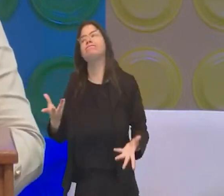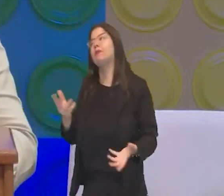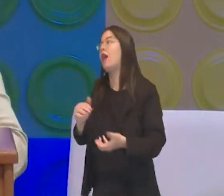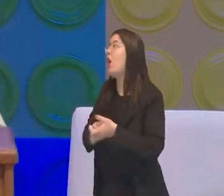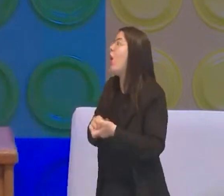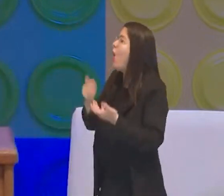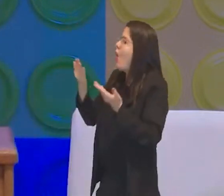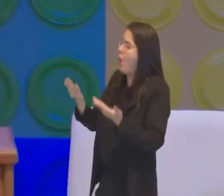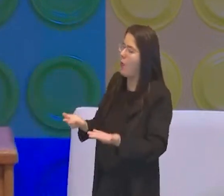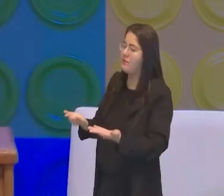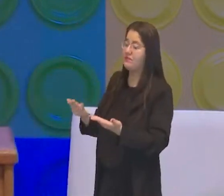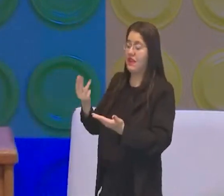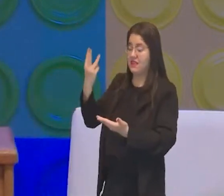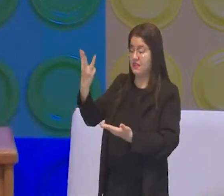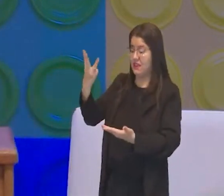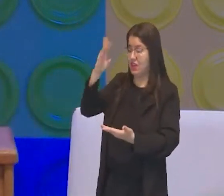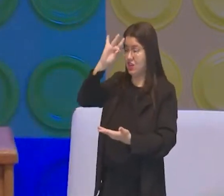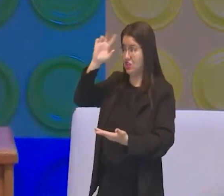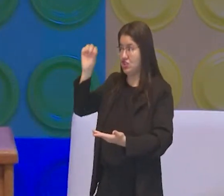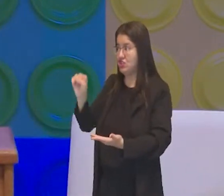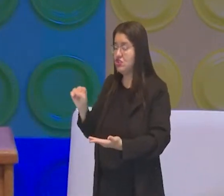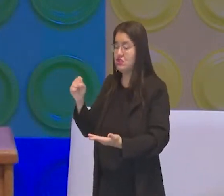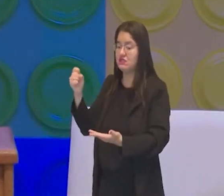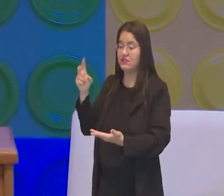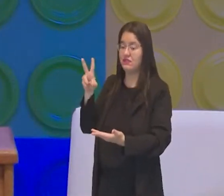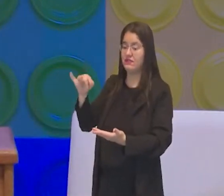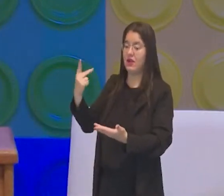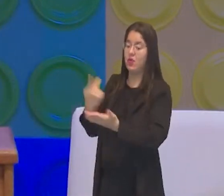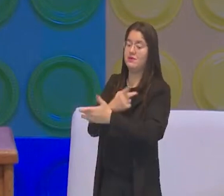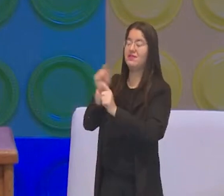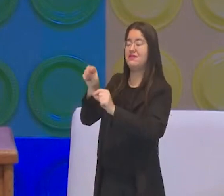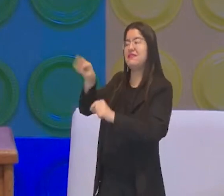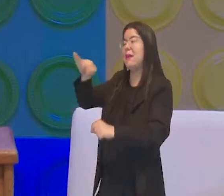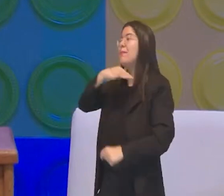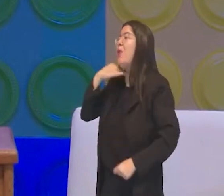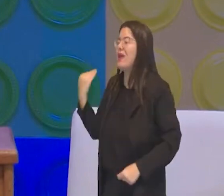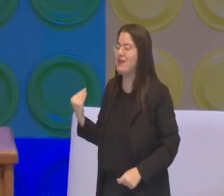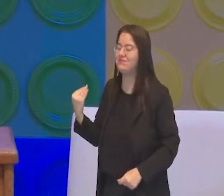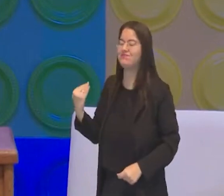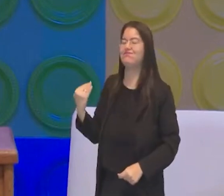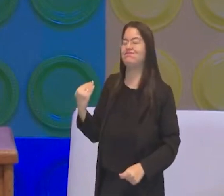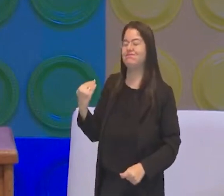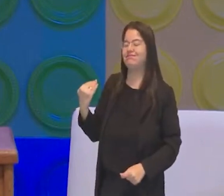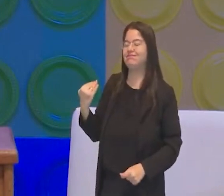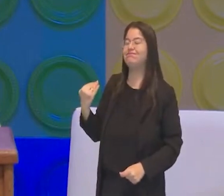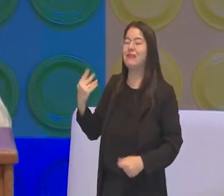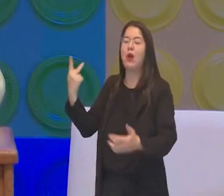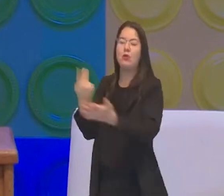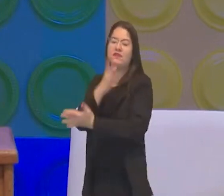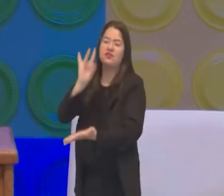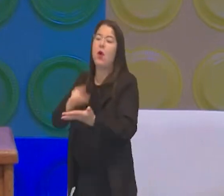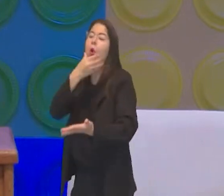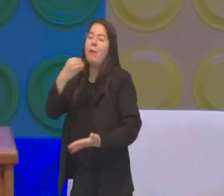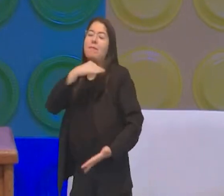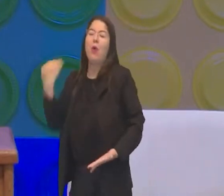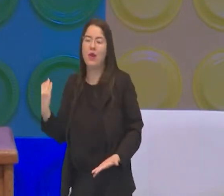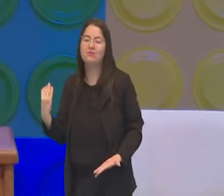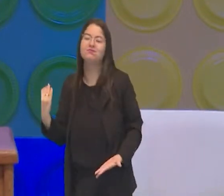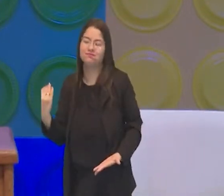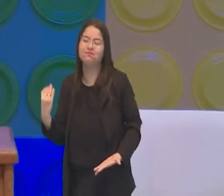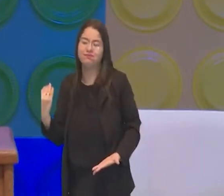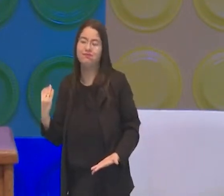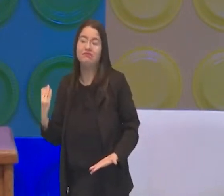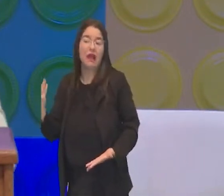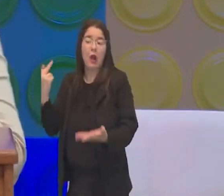só, dentro de 3 dias você vai morrer. E assim aconteceu. Dentro de 3 dias teve